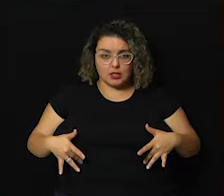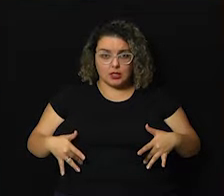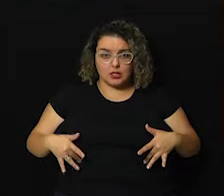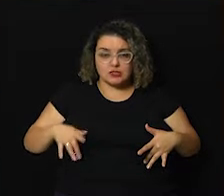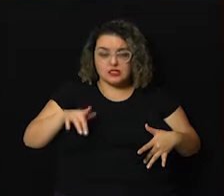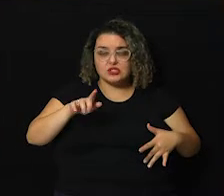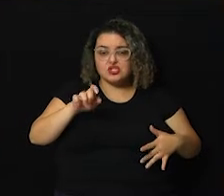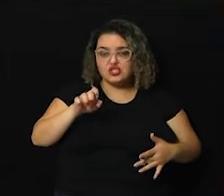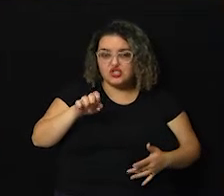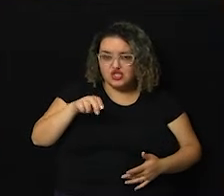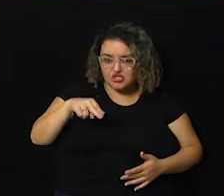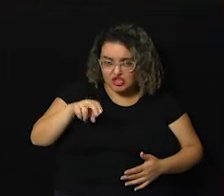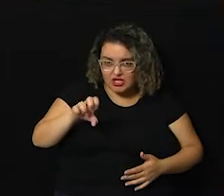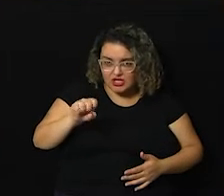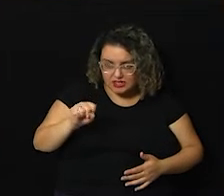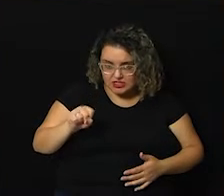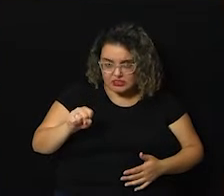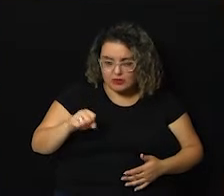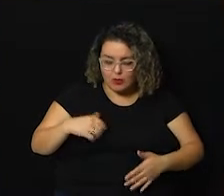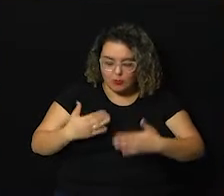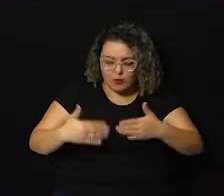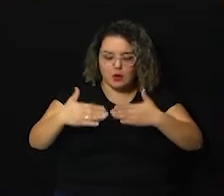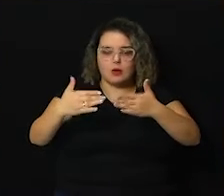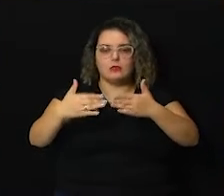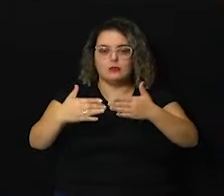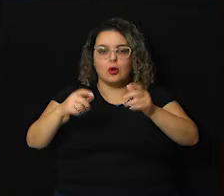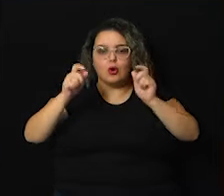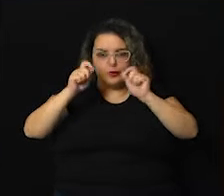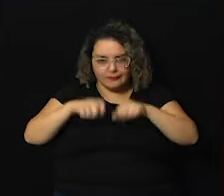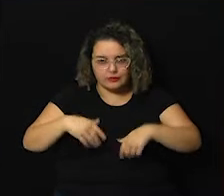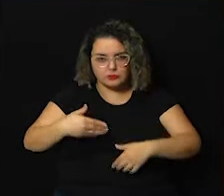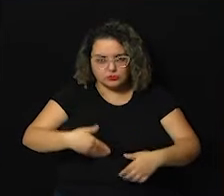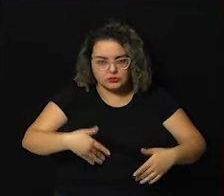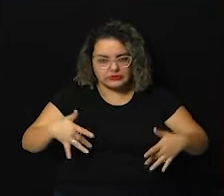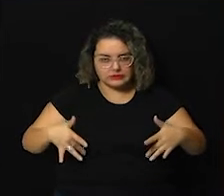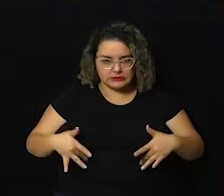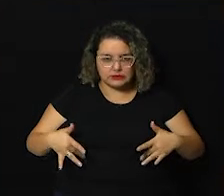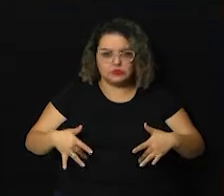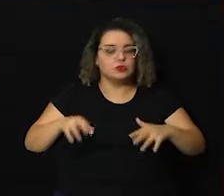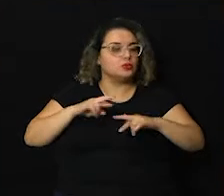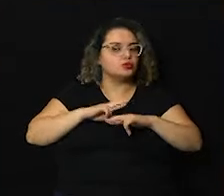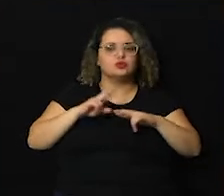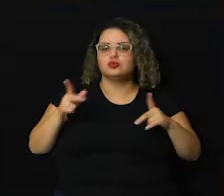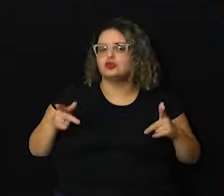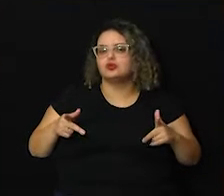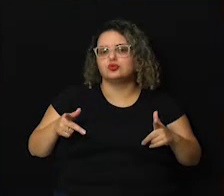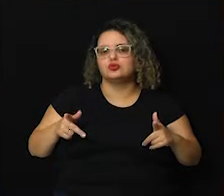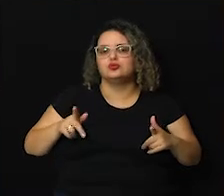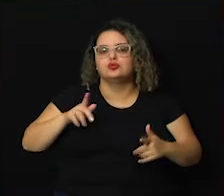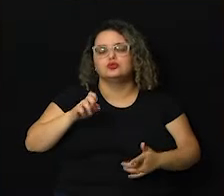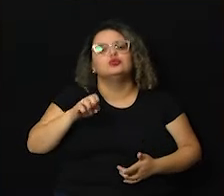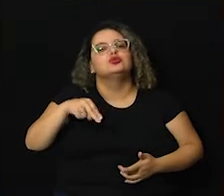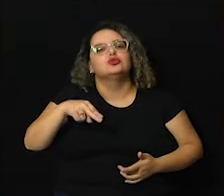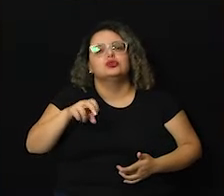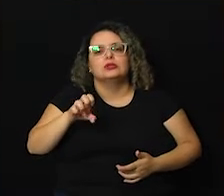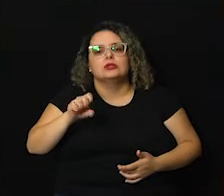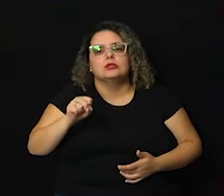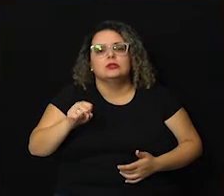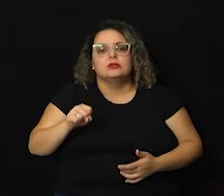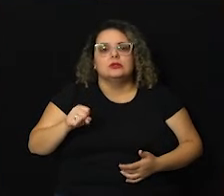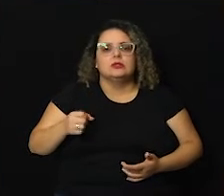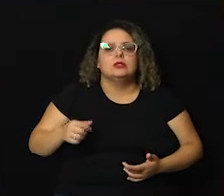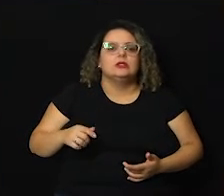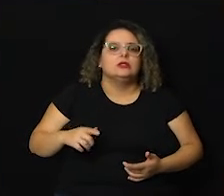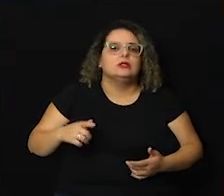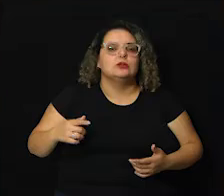esses genes que funcionam para produzir a função que o rim tem que produzir são diferentes dos genes que funcionam